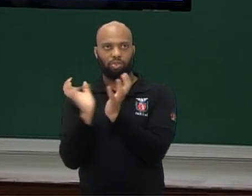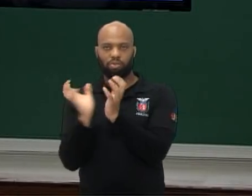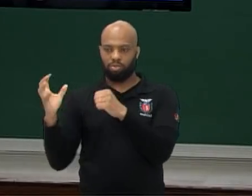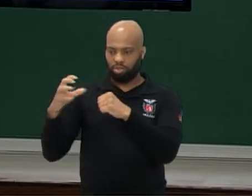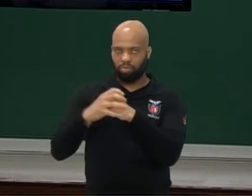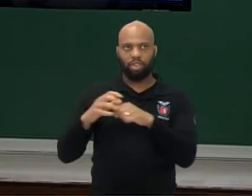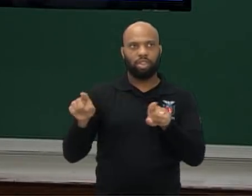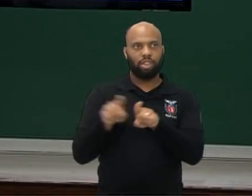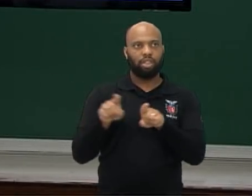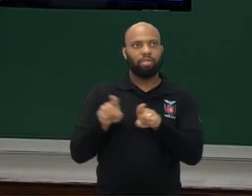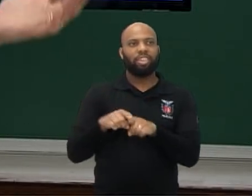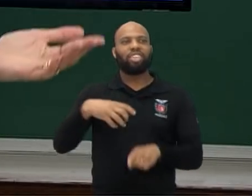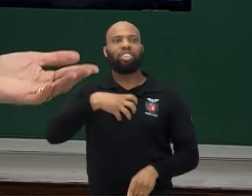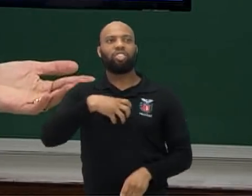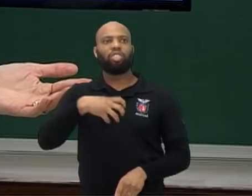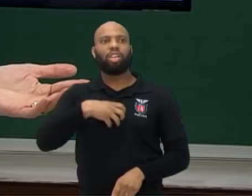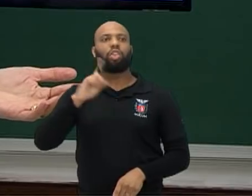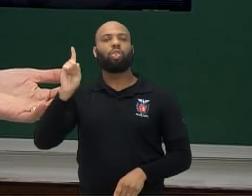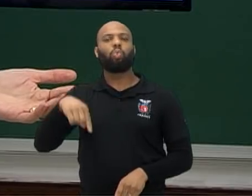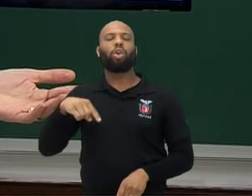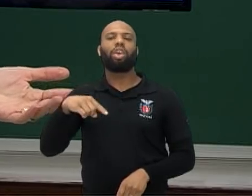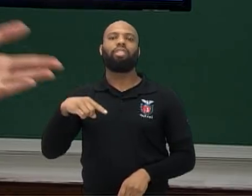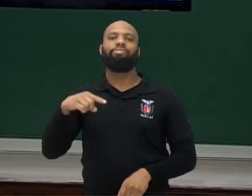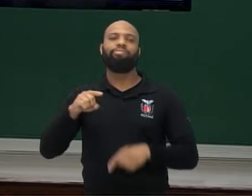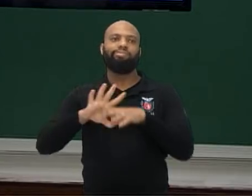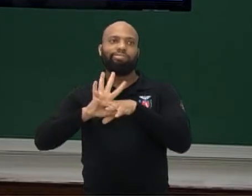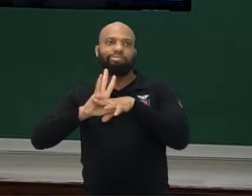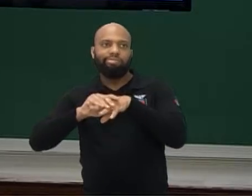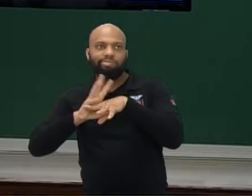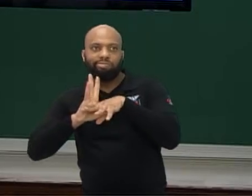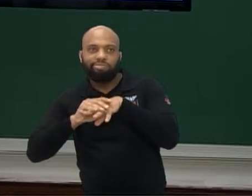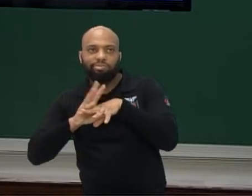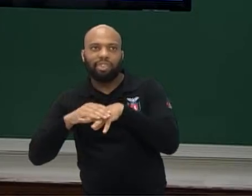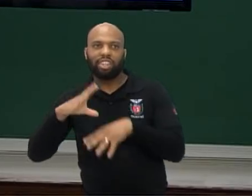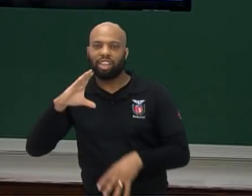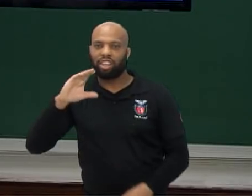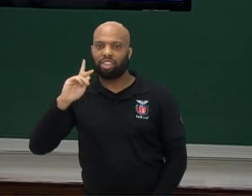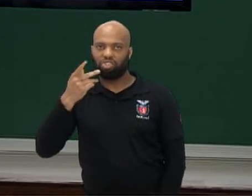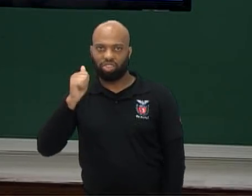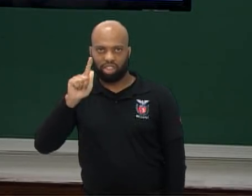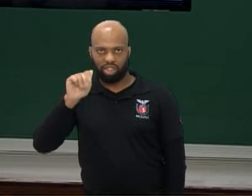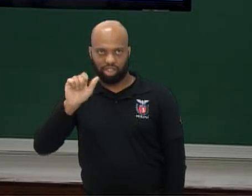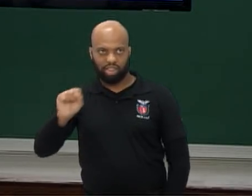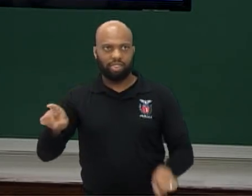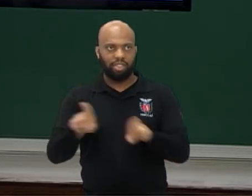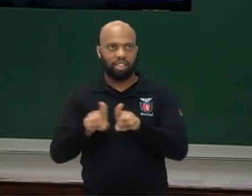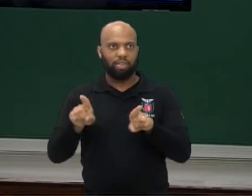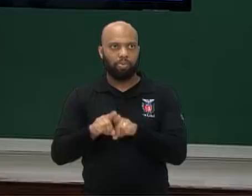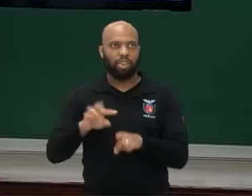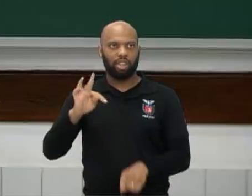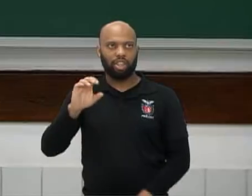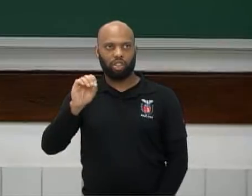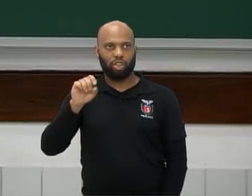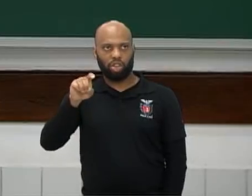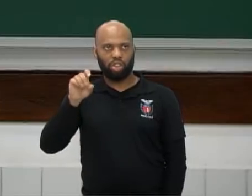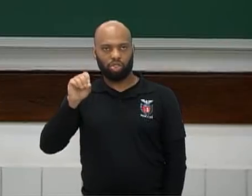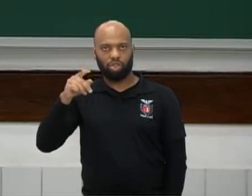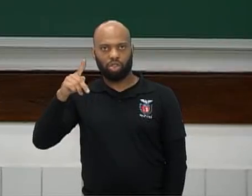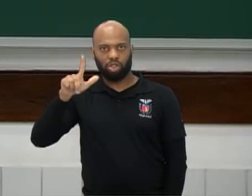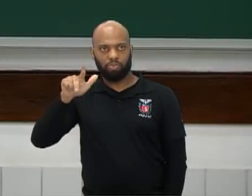são comumente transmitidas por transfusão de sangue. Hoje em dia é bem mais raro de acontecer, pessoal, porque sempre que um